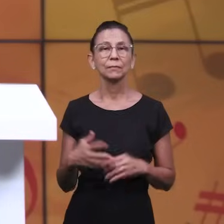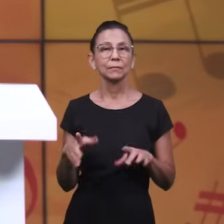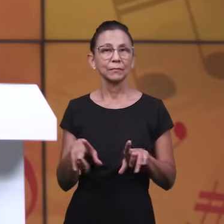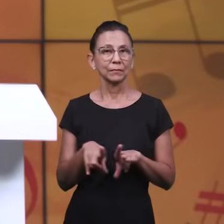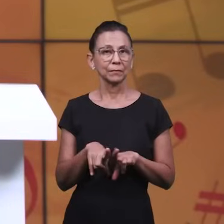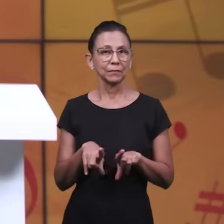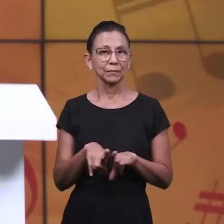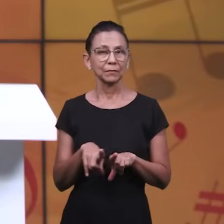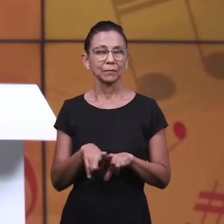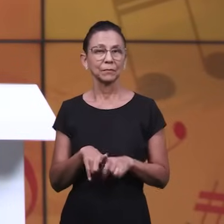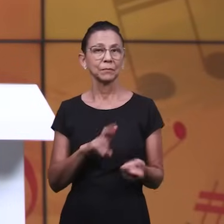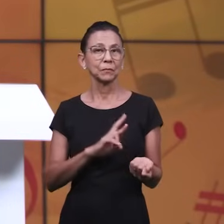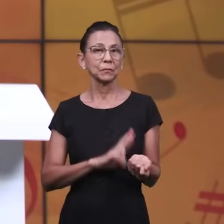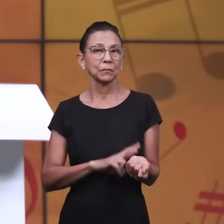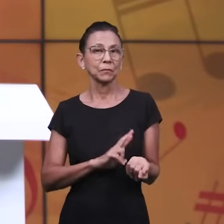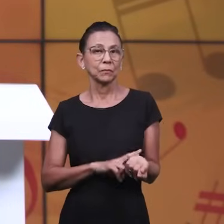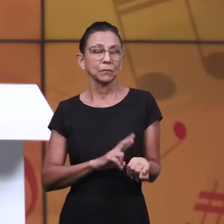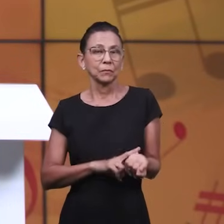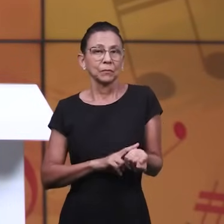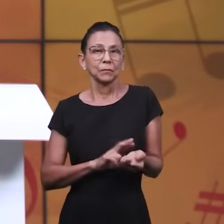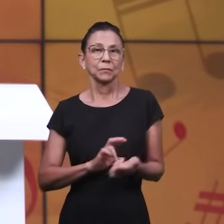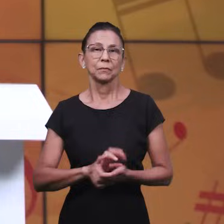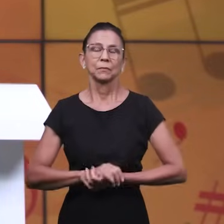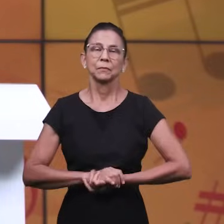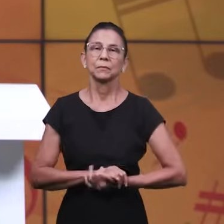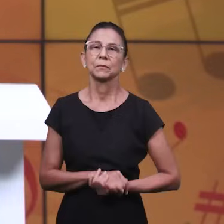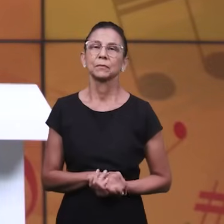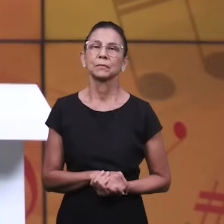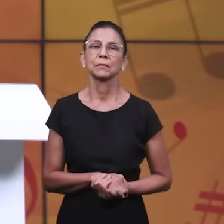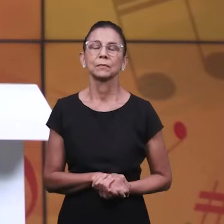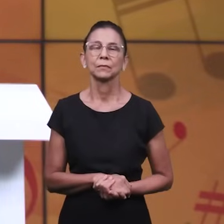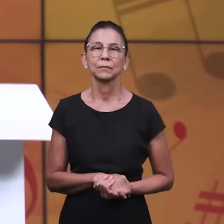Também quando o ritmo for 2 e depois o tempo 3.